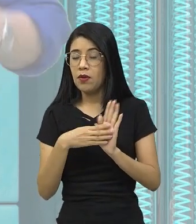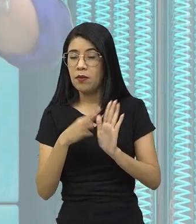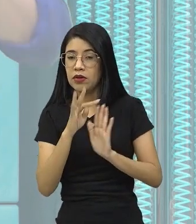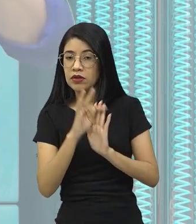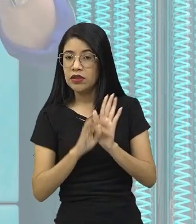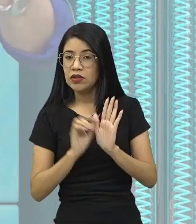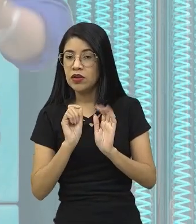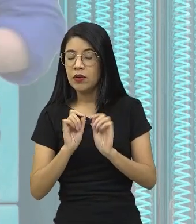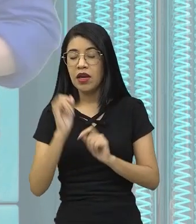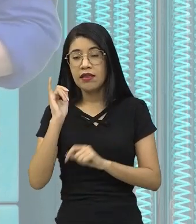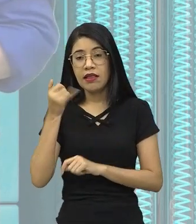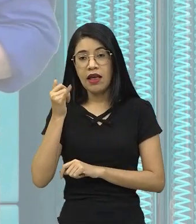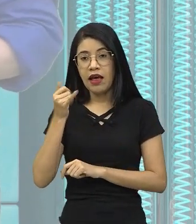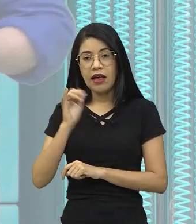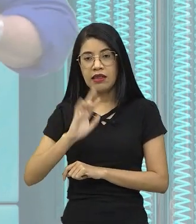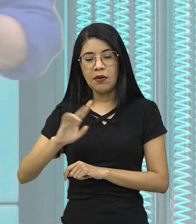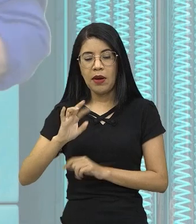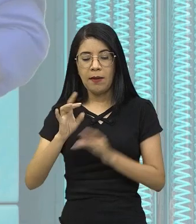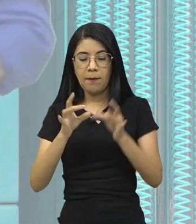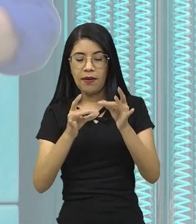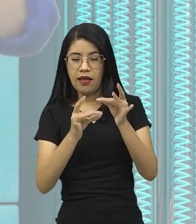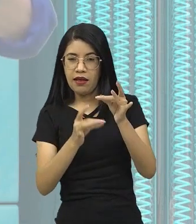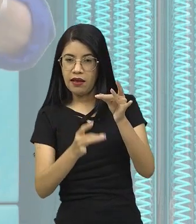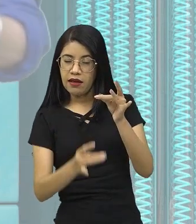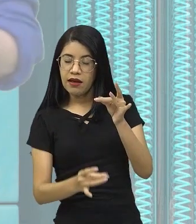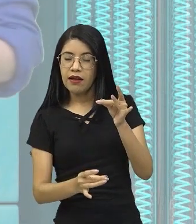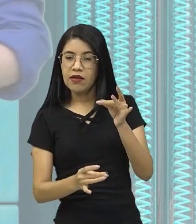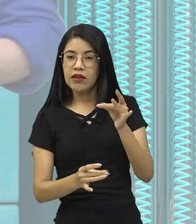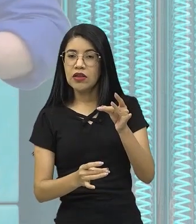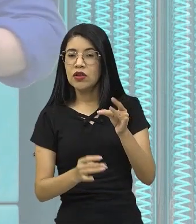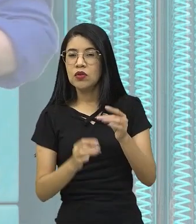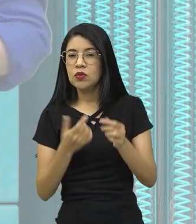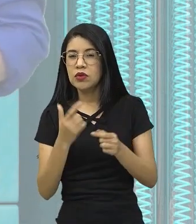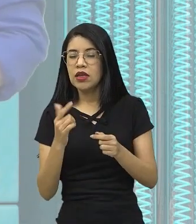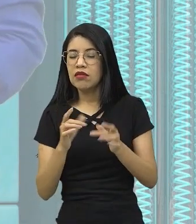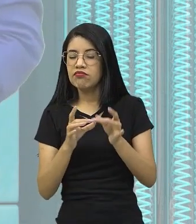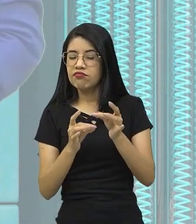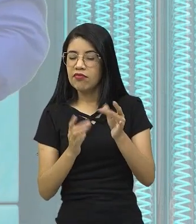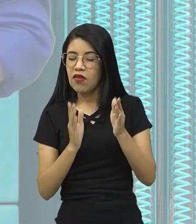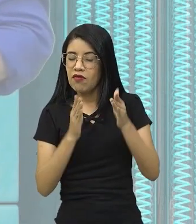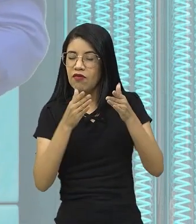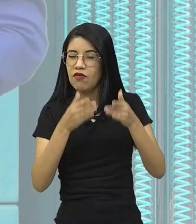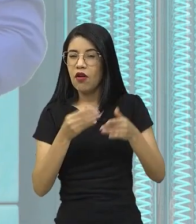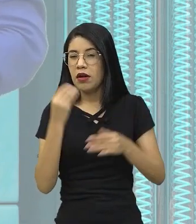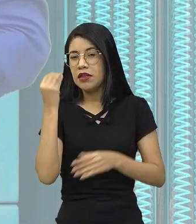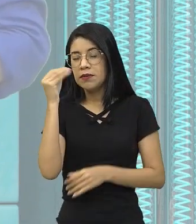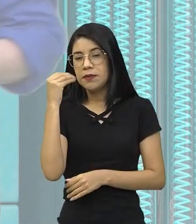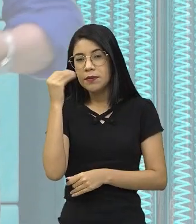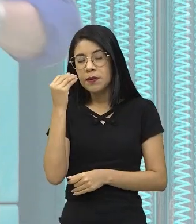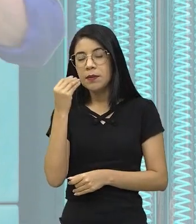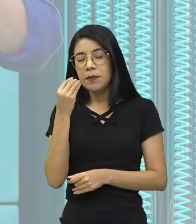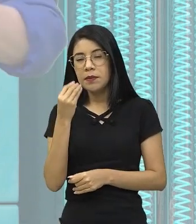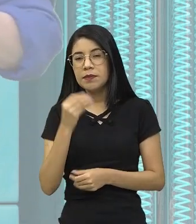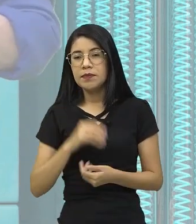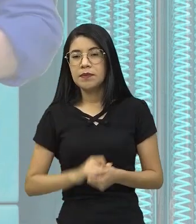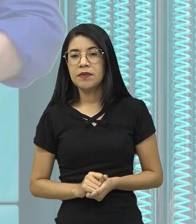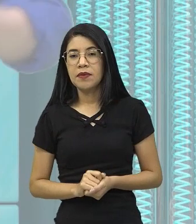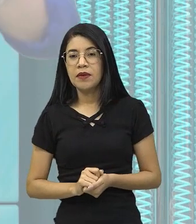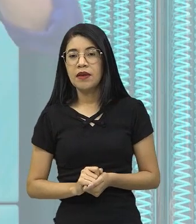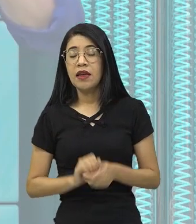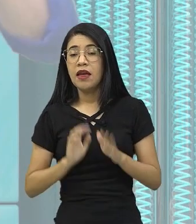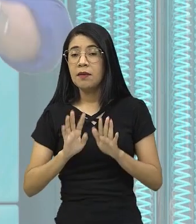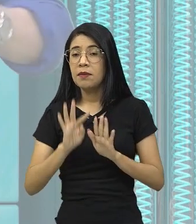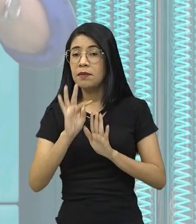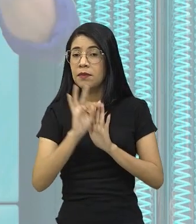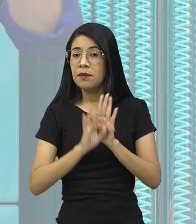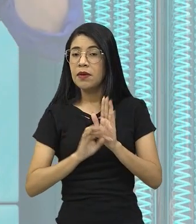descrever, então mesmo não fornecendo detalhes específicos sobre as experiências da Maria, né? O texto, ele